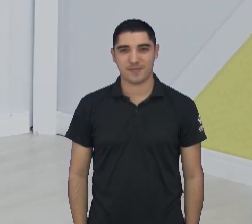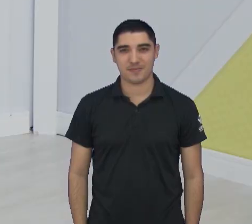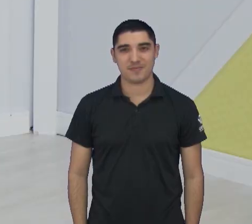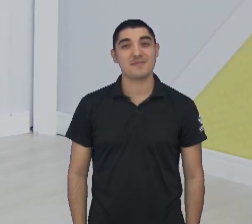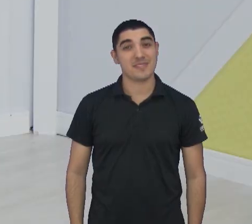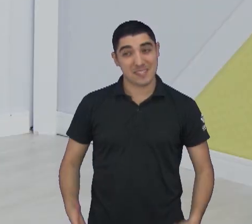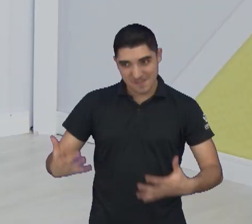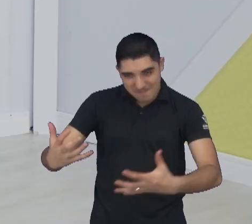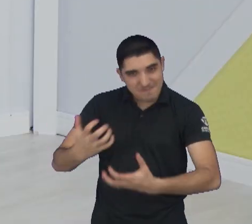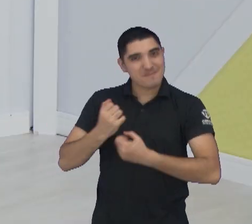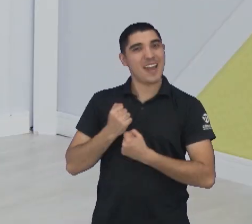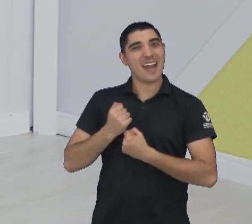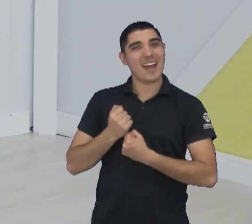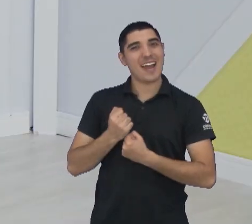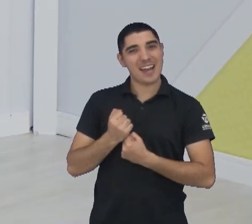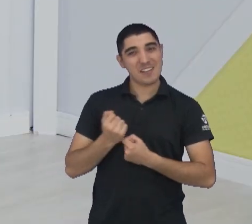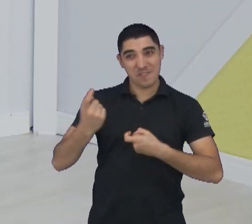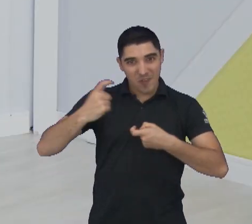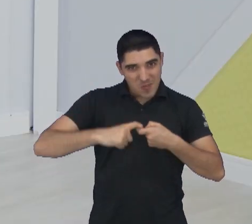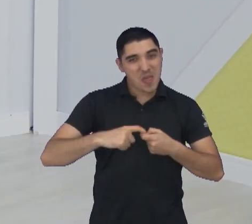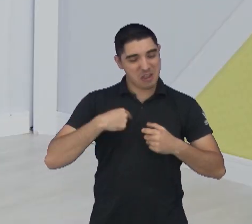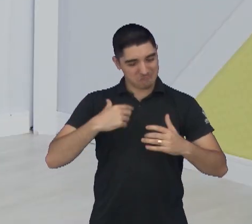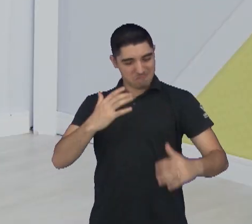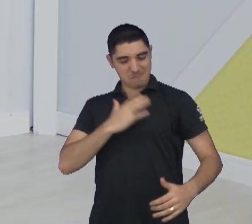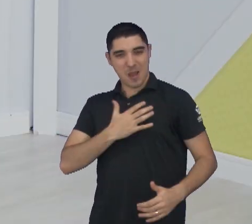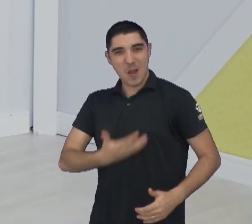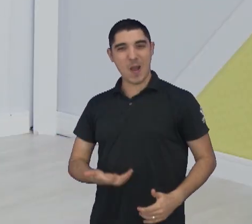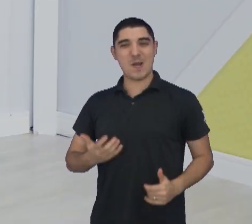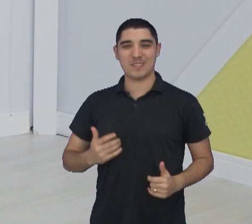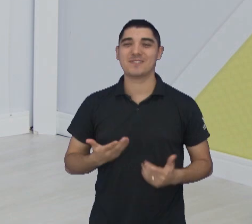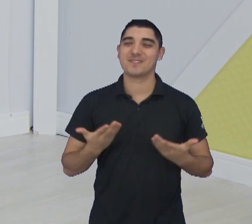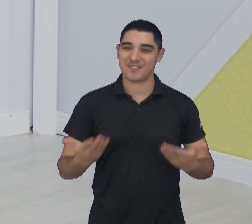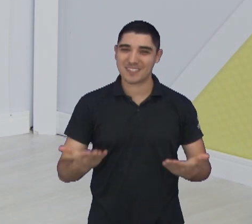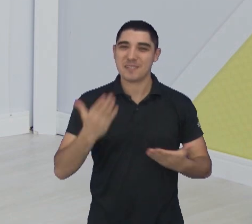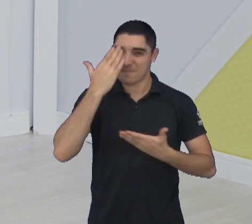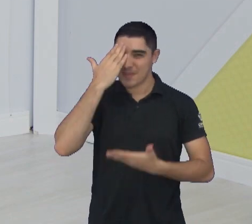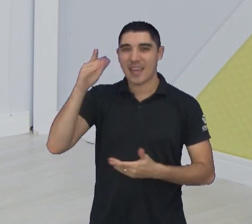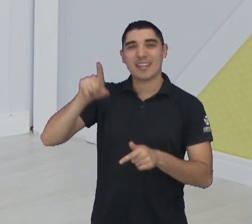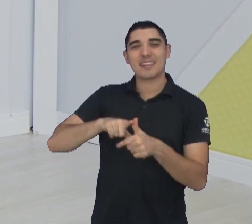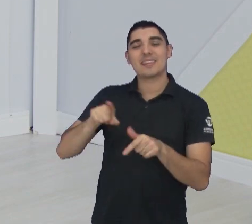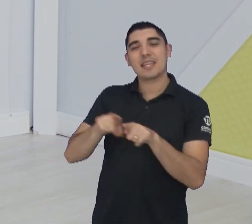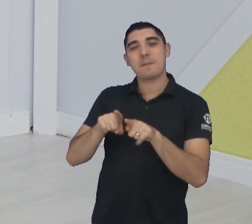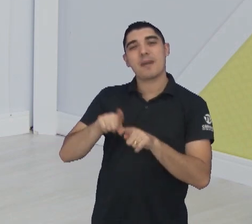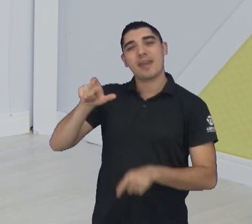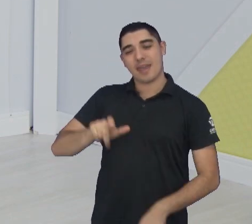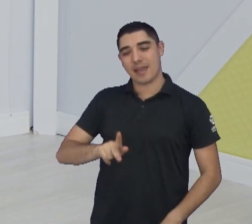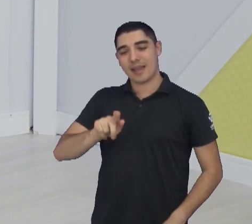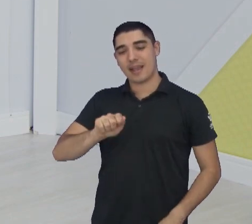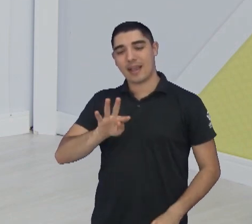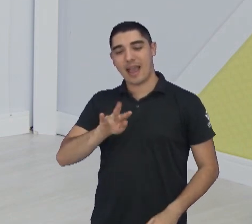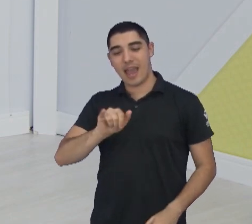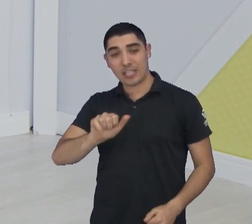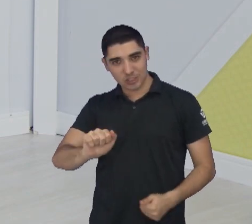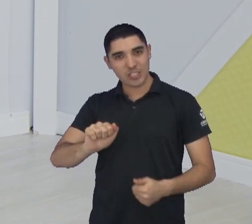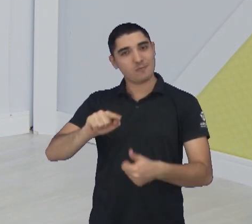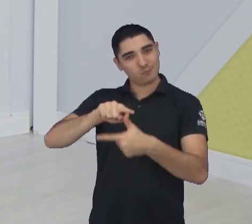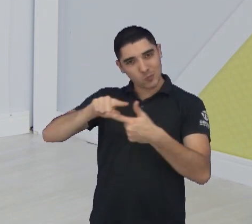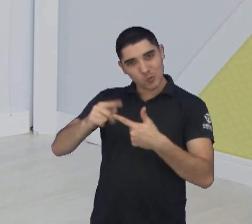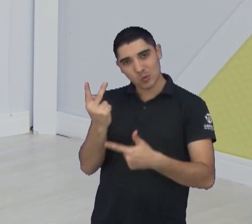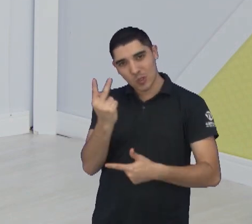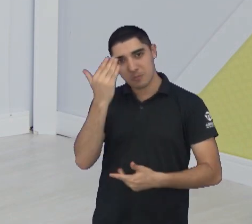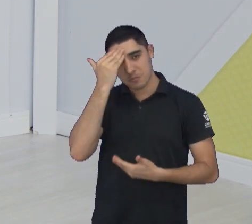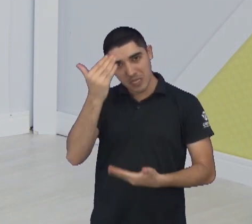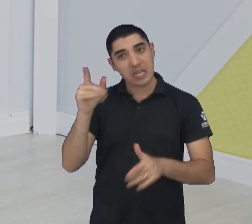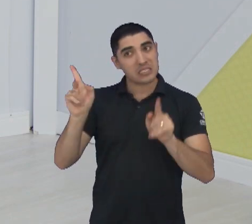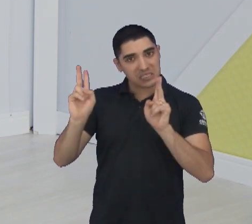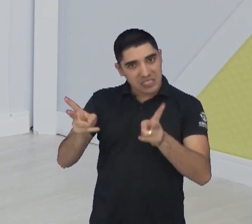Peguei aqui, Paulito, devolveu para mim, ó, batei de primeira. Valeu, Paulito. Obrigado, secretária Kátia Rieira, sempre solista com a equipe da TV